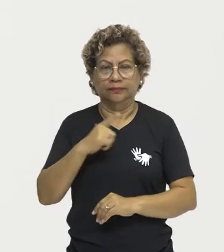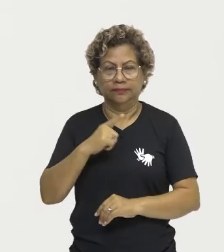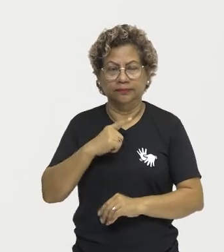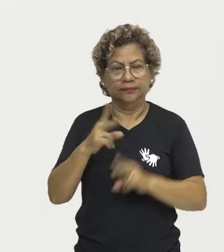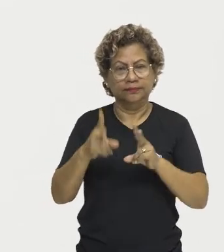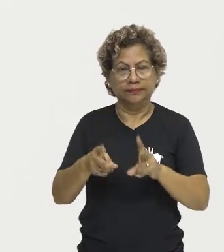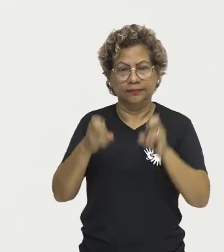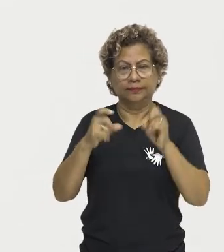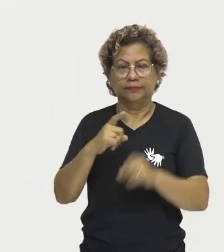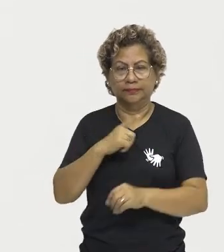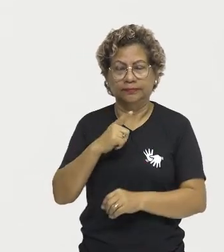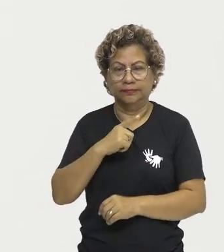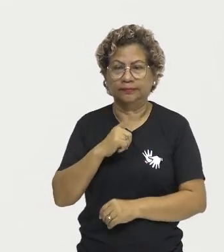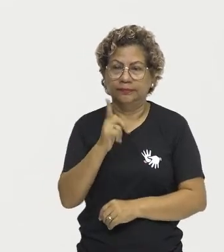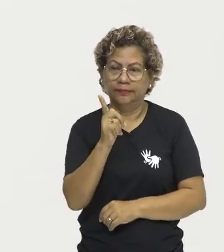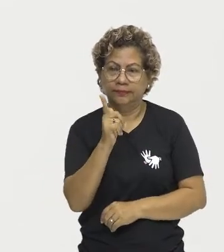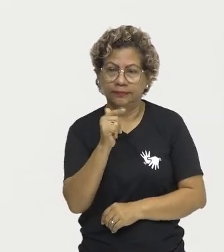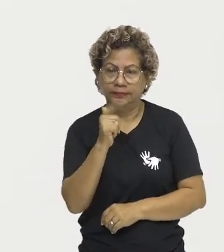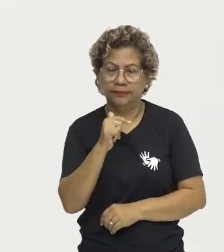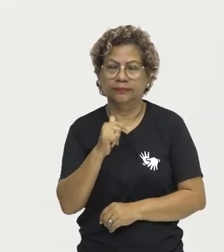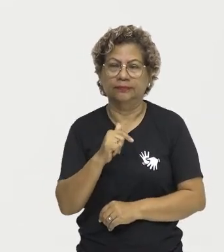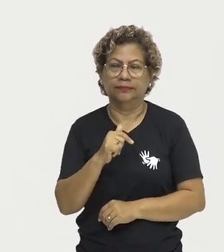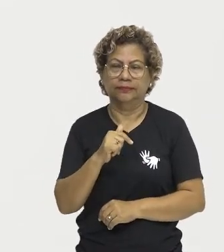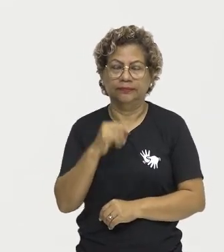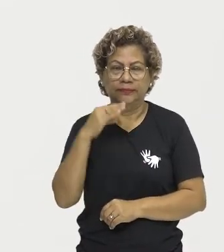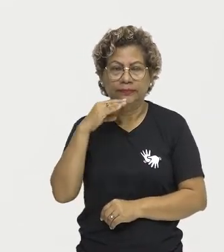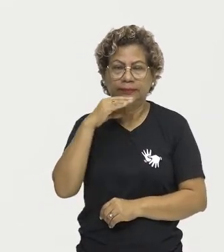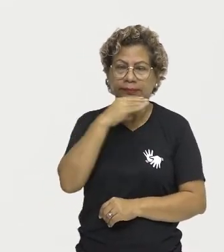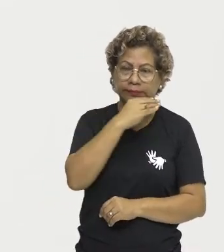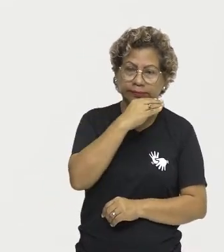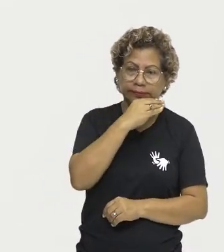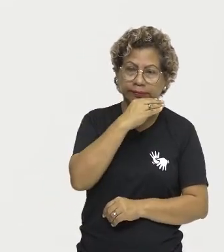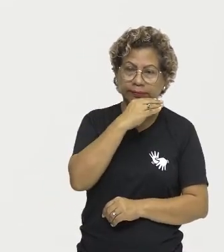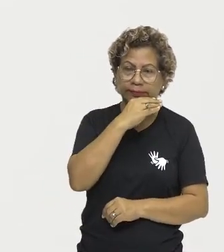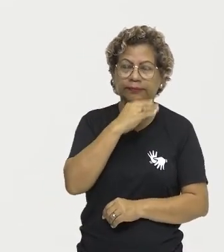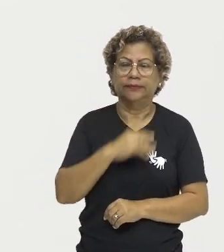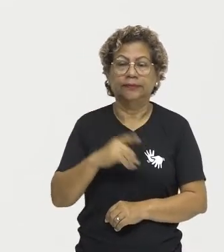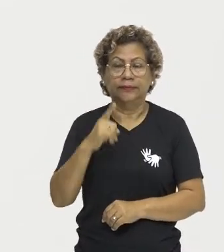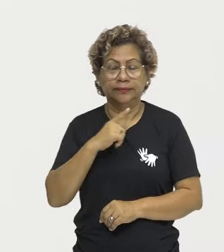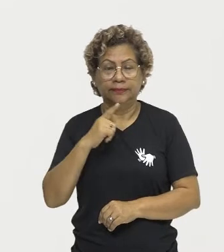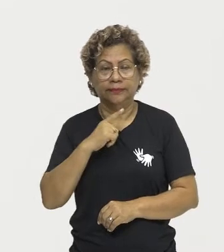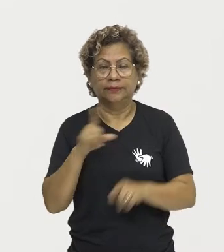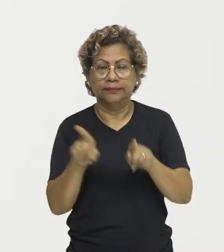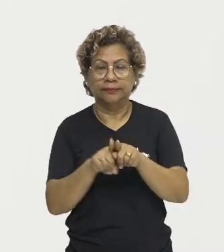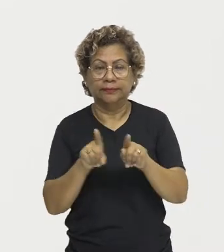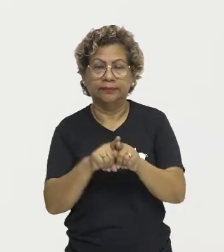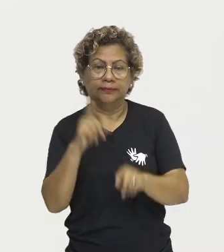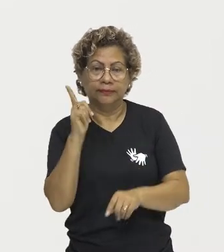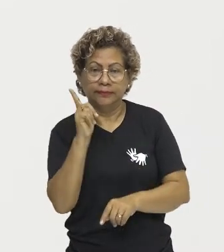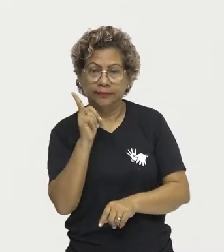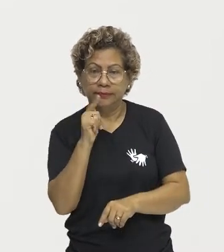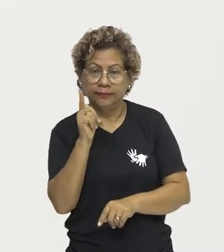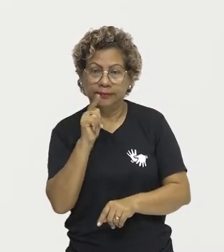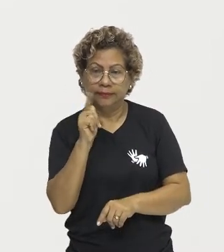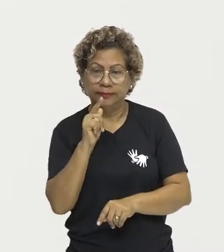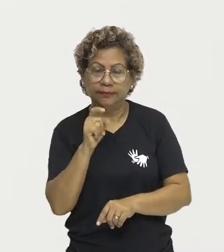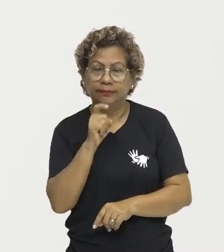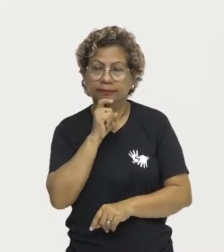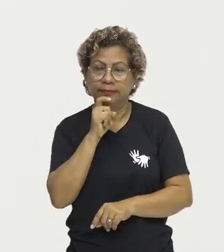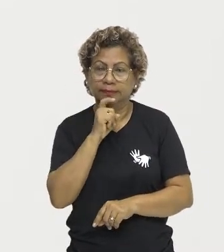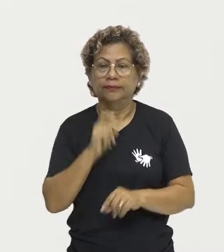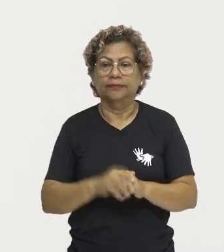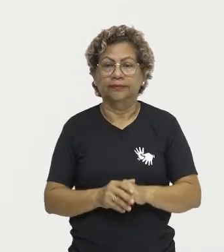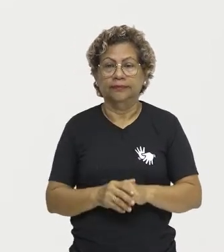quente, a água fria e a água morna. Primeira coisa, você tem